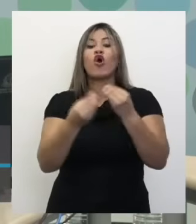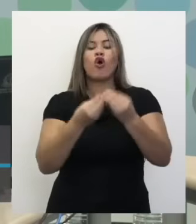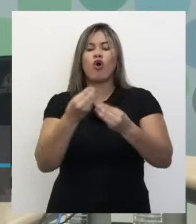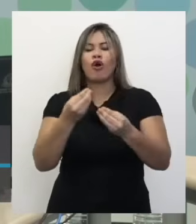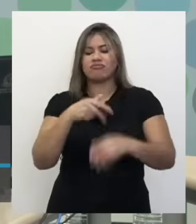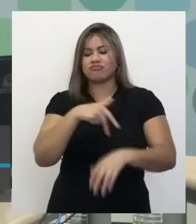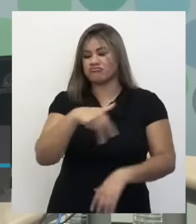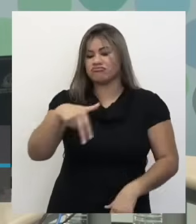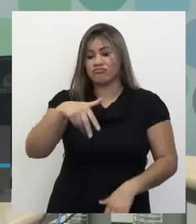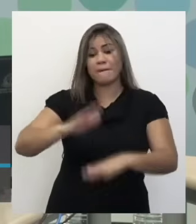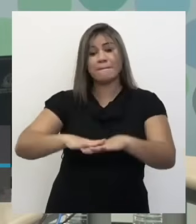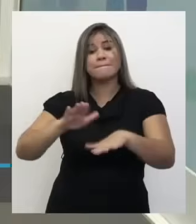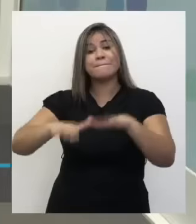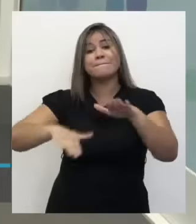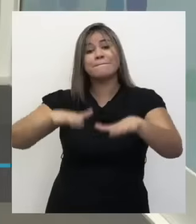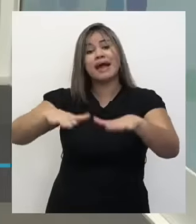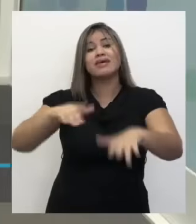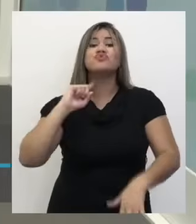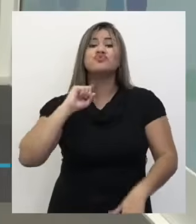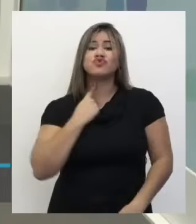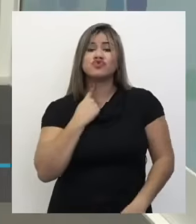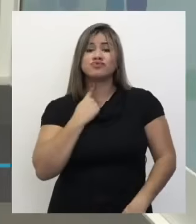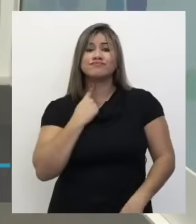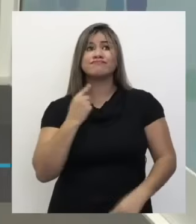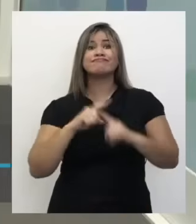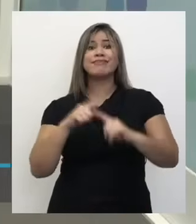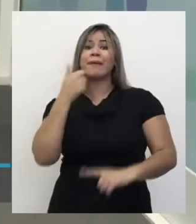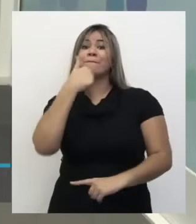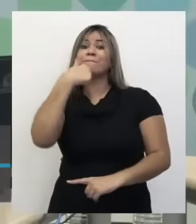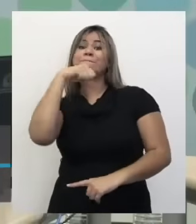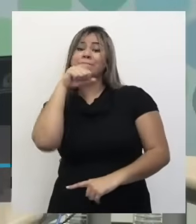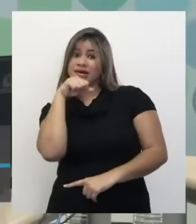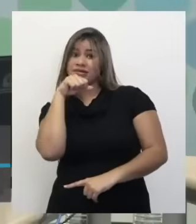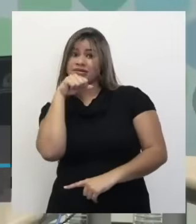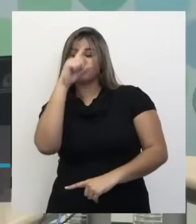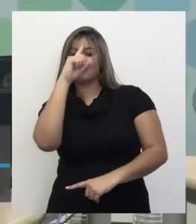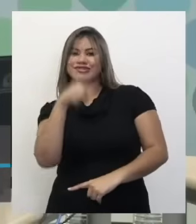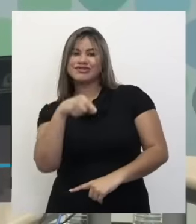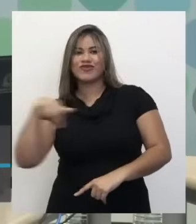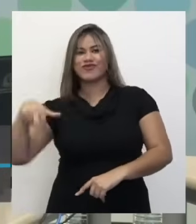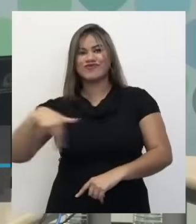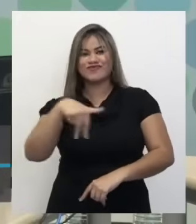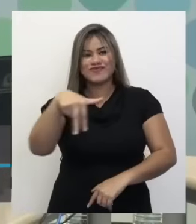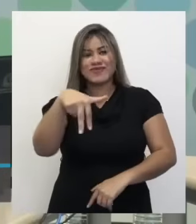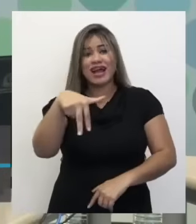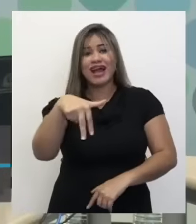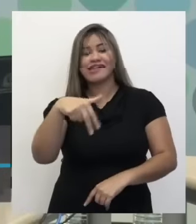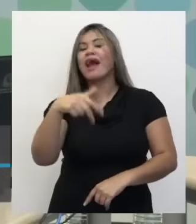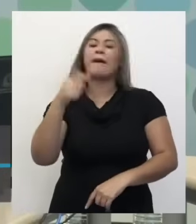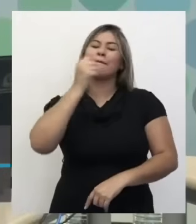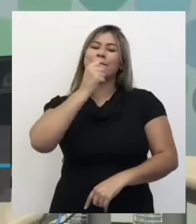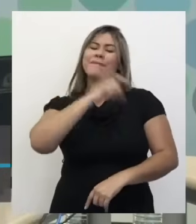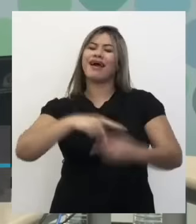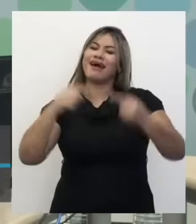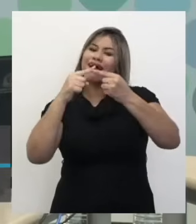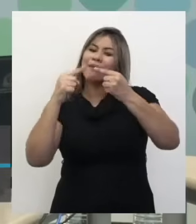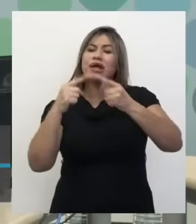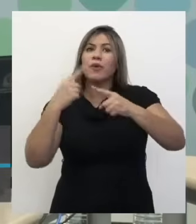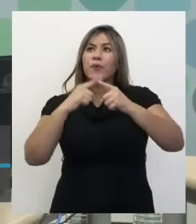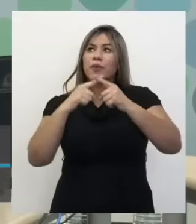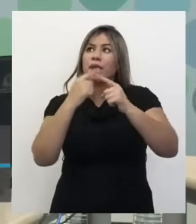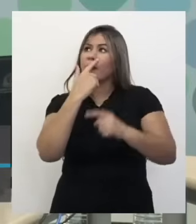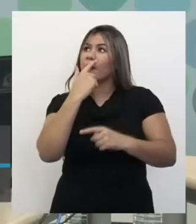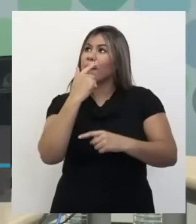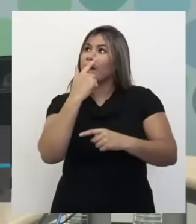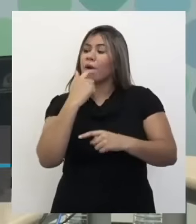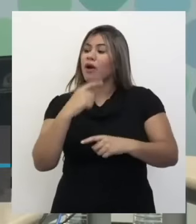até a sala? Ela mesma, Ela, né? Aí que tá o humor, entendeu? Ele grita, ela ao invés de perguntar, de repente...